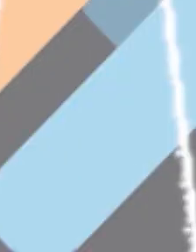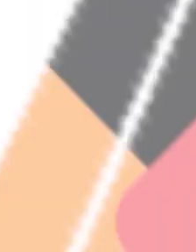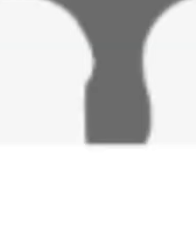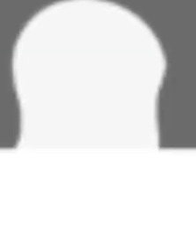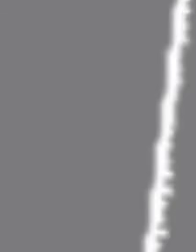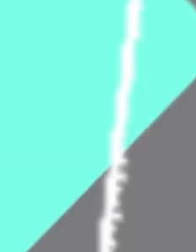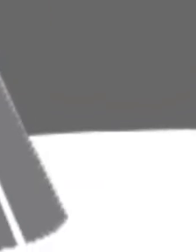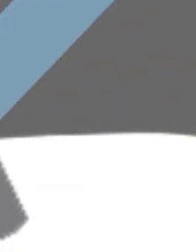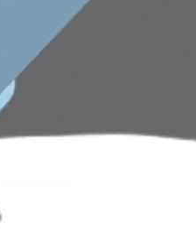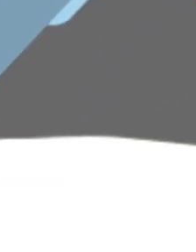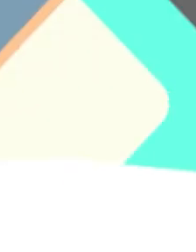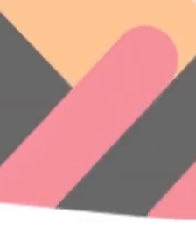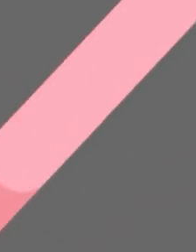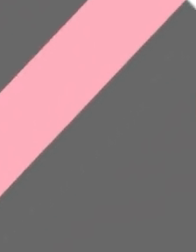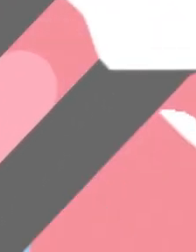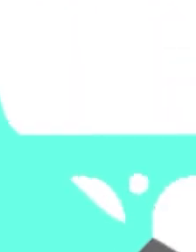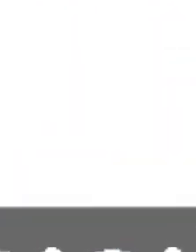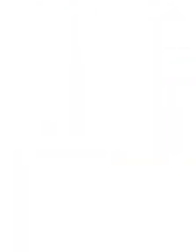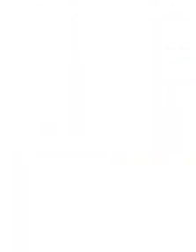Música